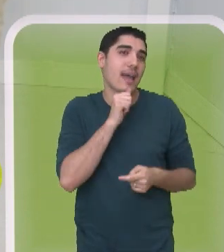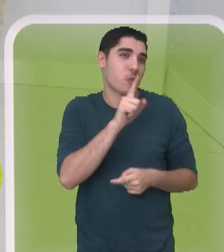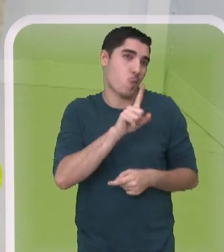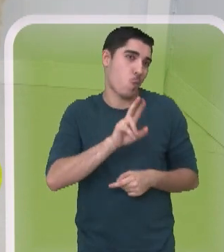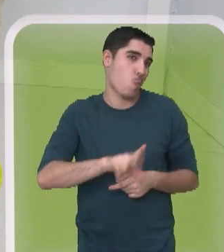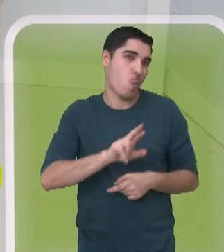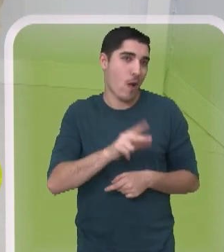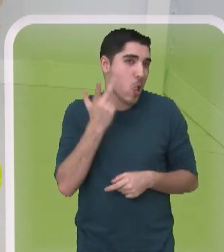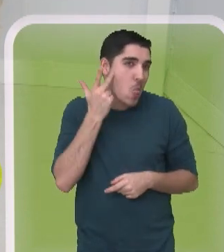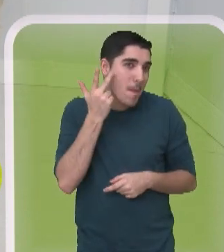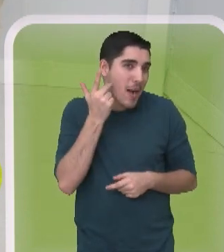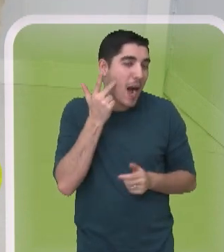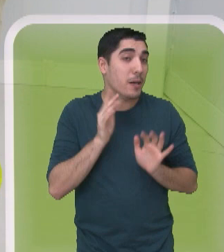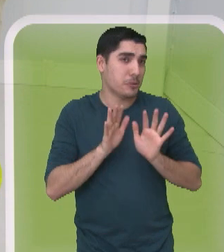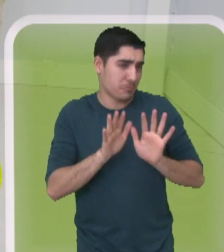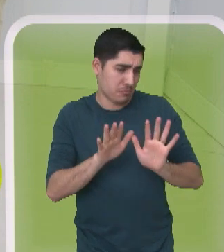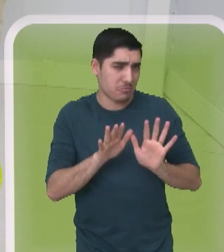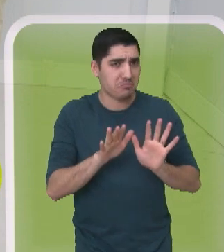divisão.